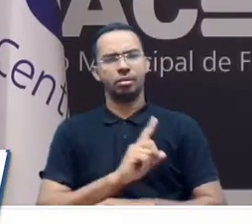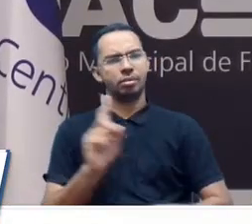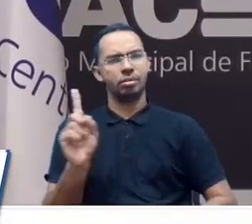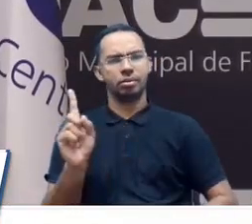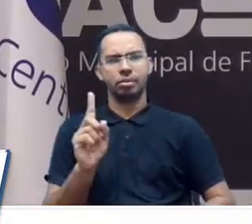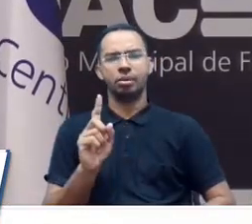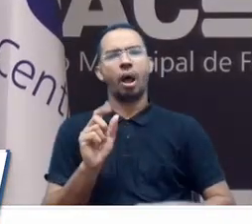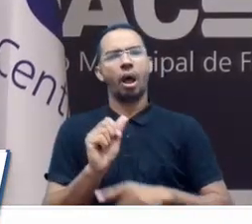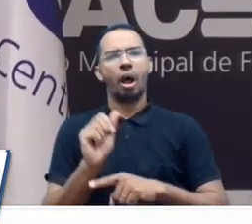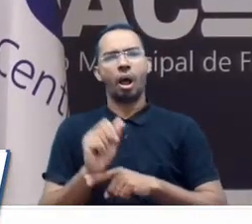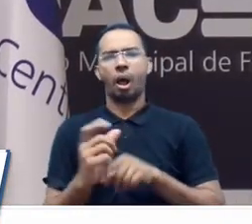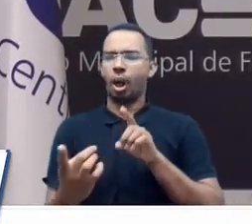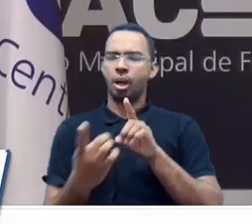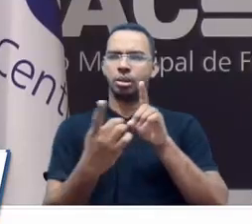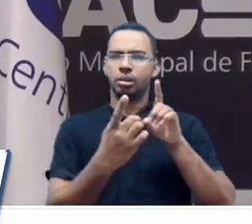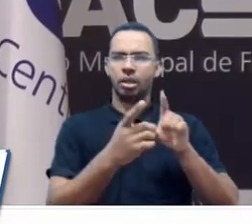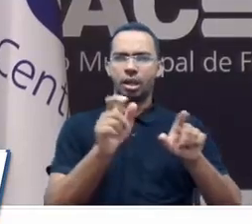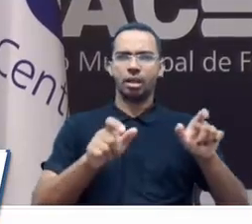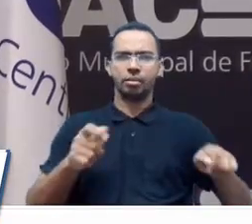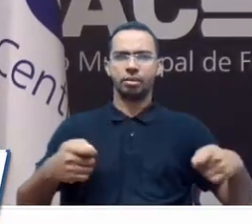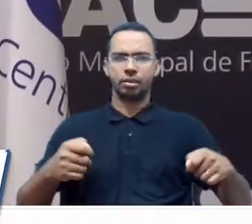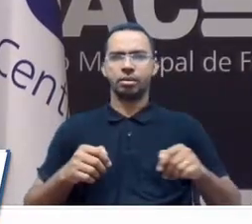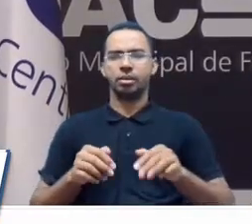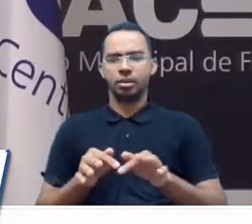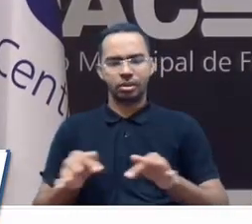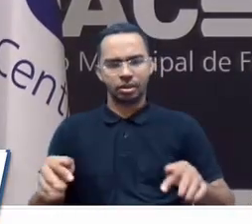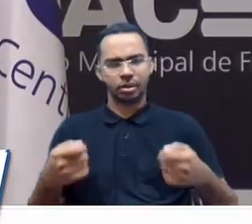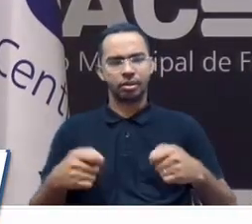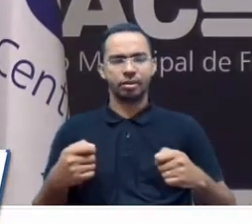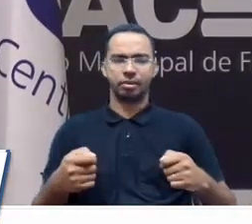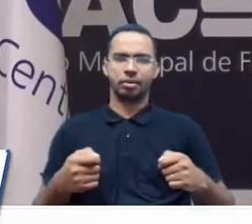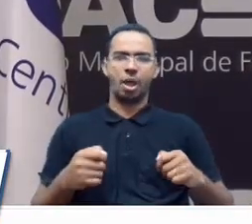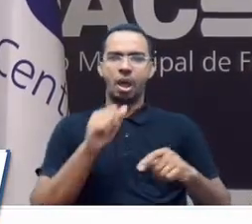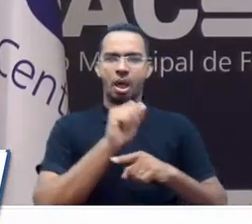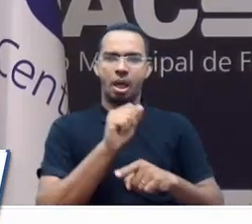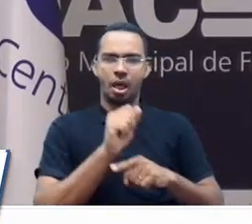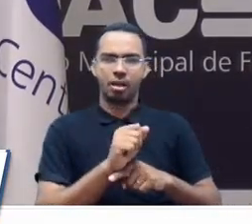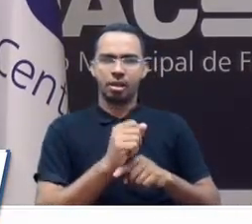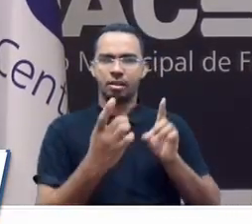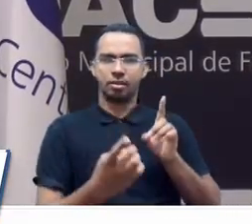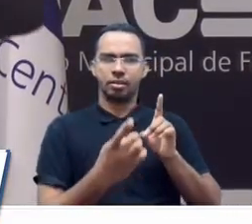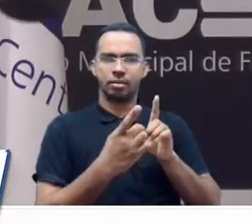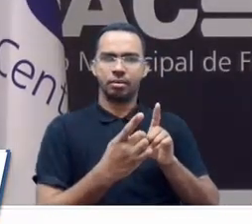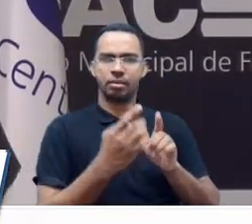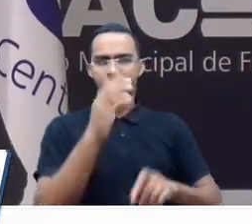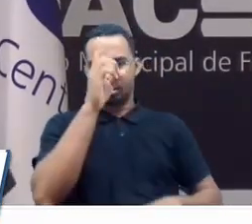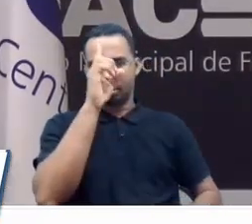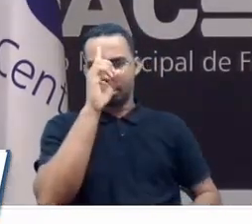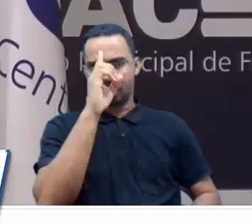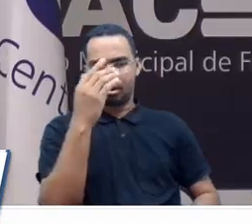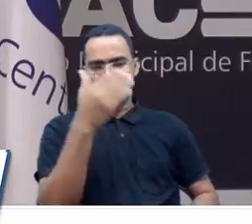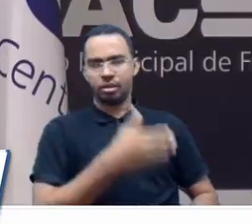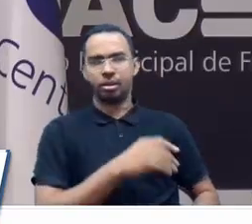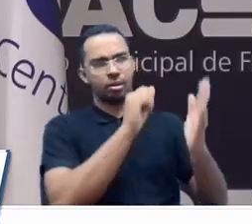assessores atendem aquelas pessoas mais vulneráveis. Os assessores atendem aquelas pessoas que estão todo dia aqui de gabinete